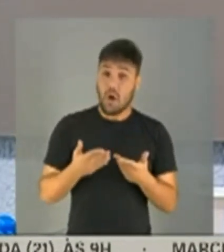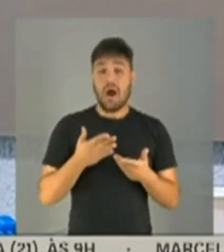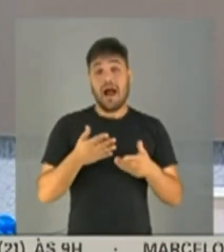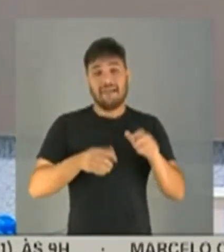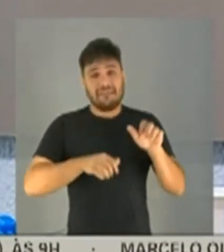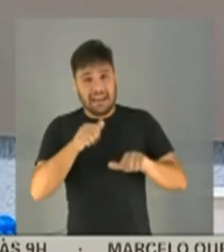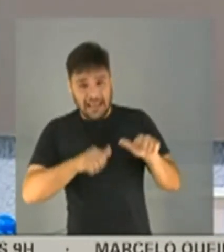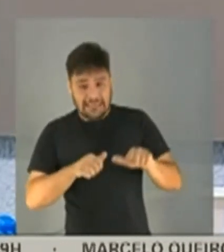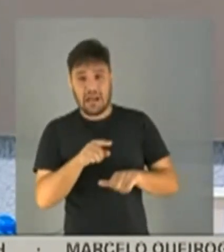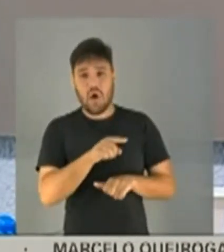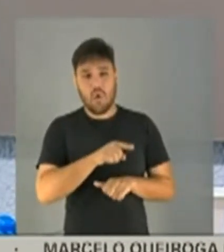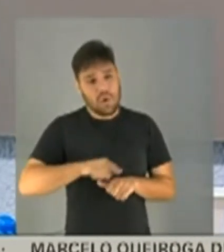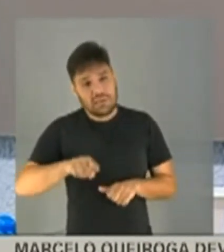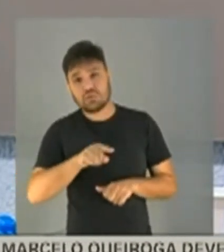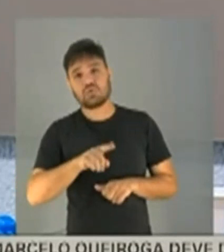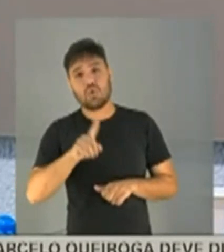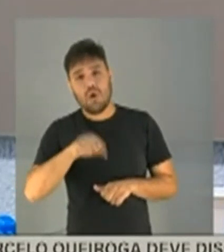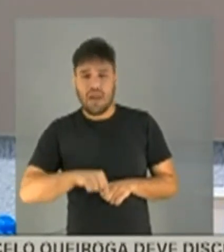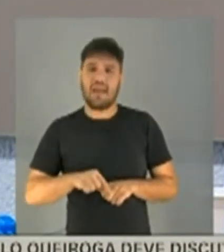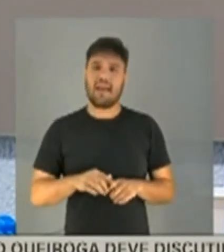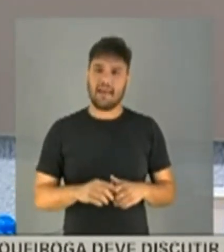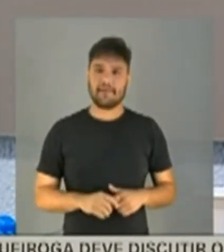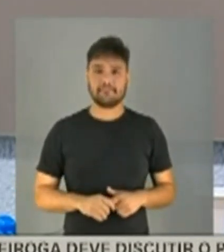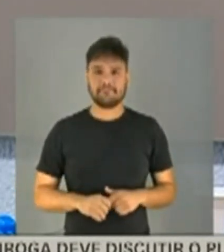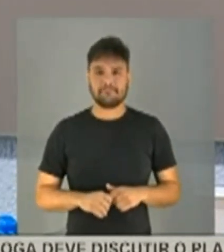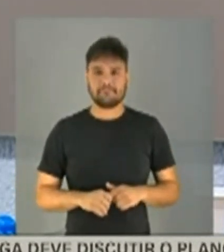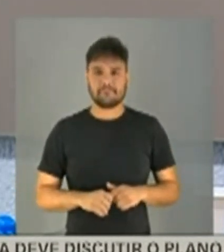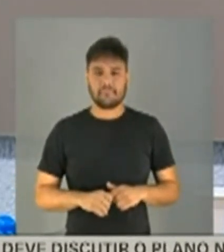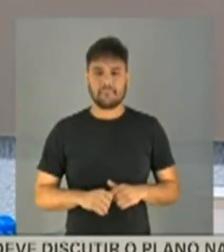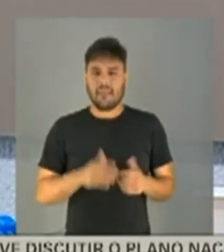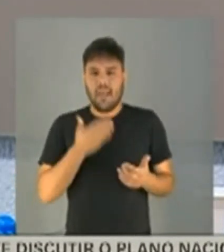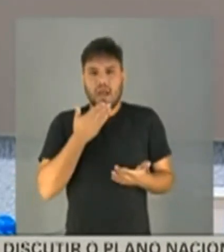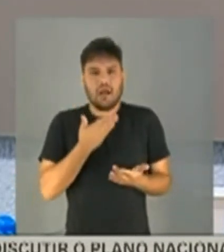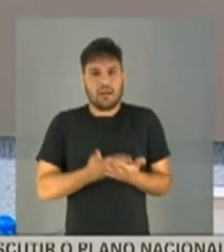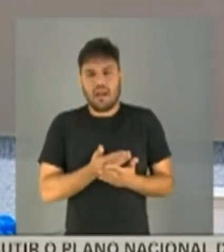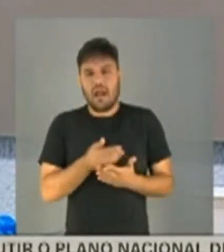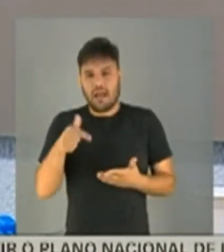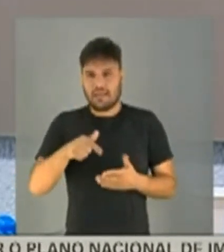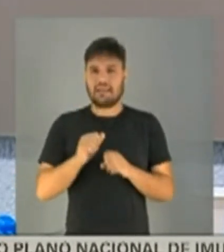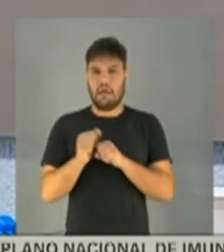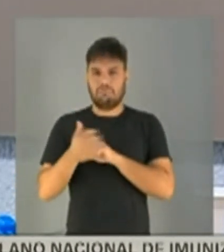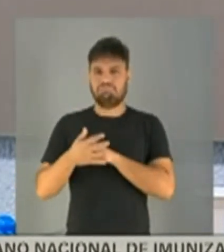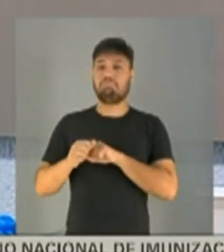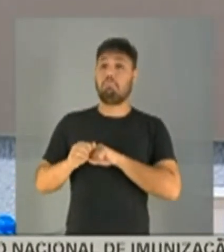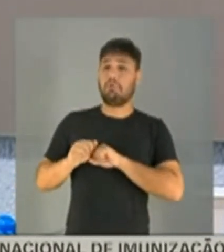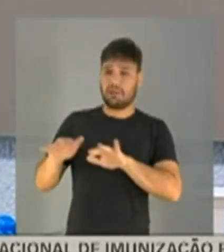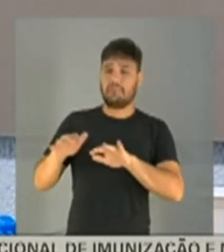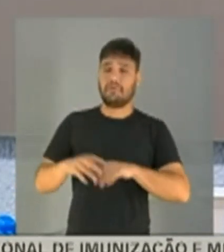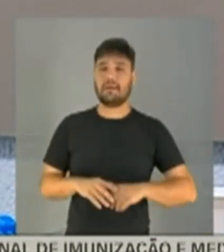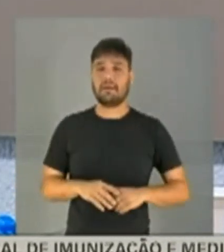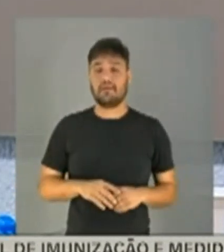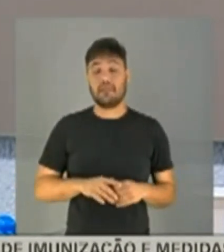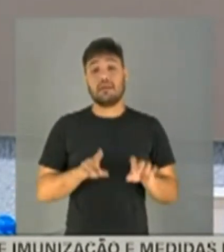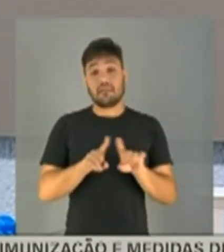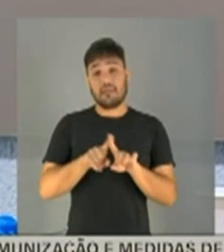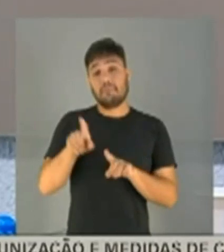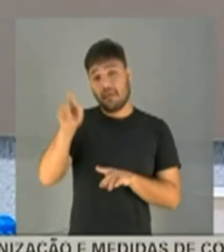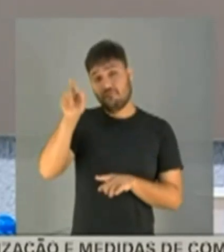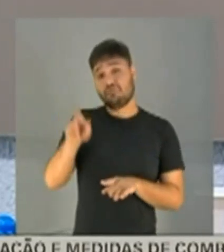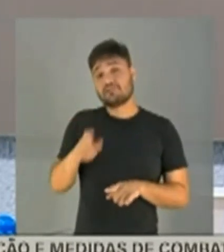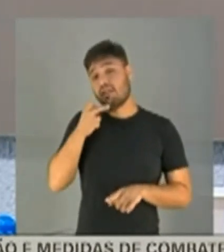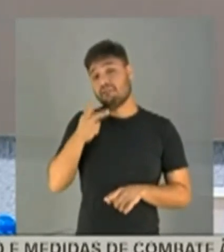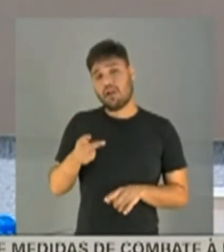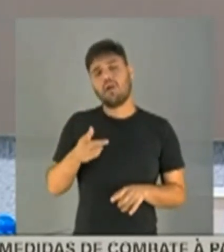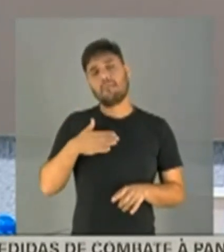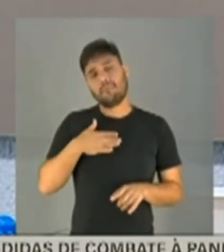medidas é extremamente estarrecedora nessa pandemia. Em relação ao que o senhor falou, o